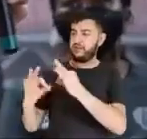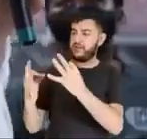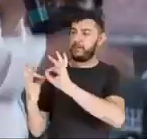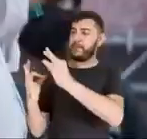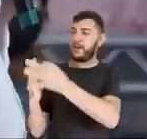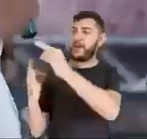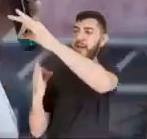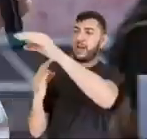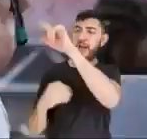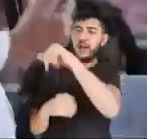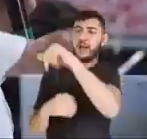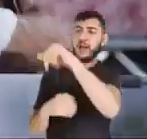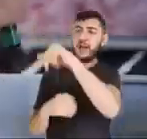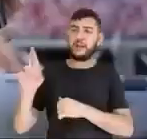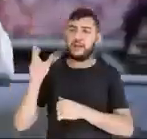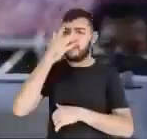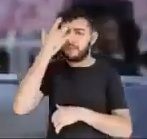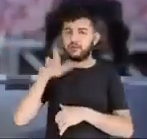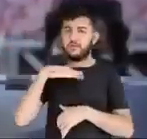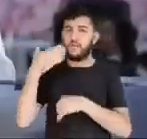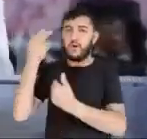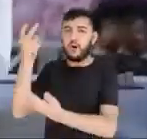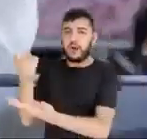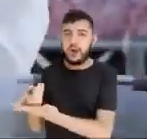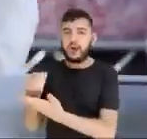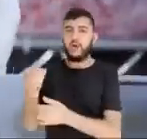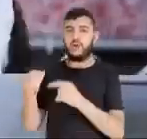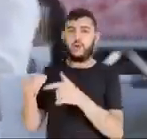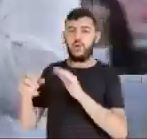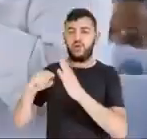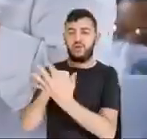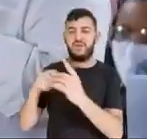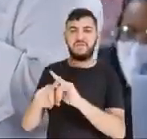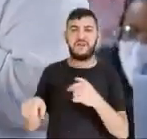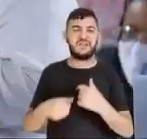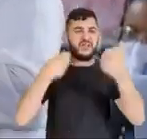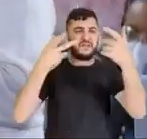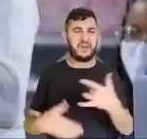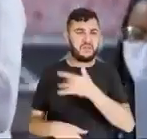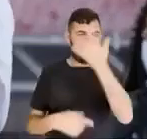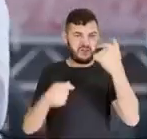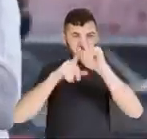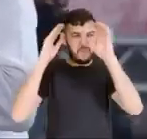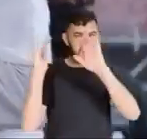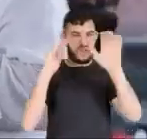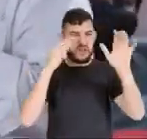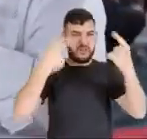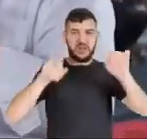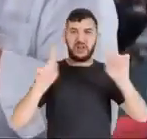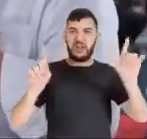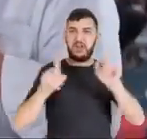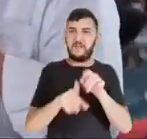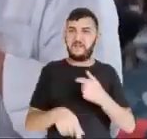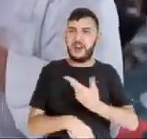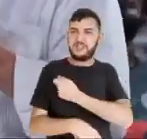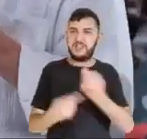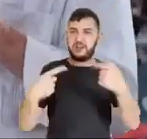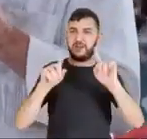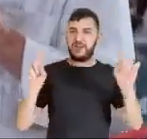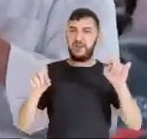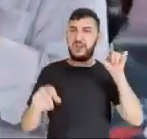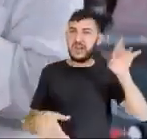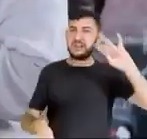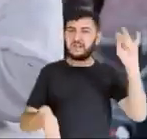brincando, tentando dizer que as pessoas não têm que obedecer, não têm que tomar vacina. Gente, a verdade nua e crua é essa.